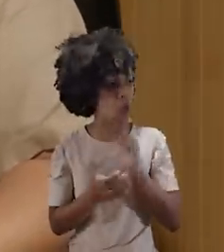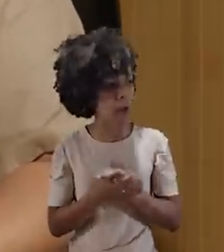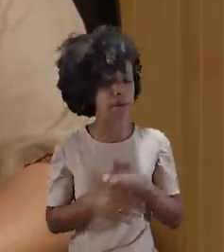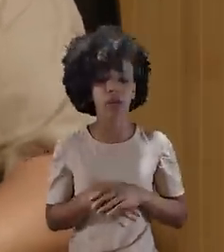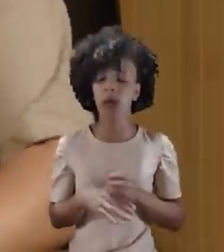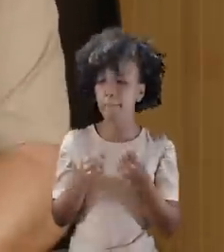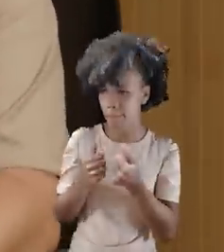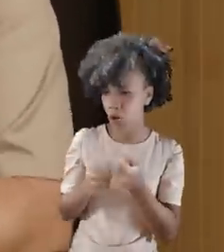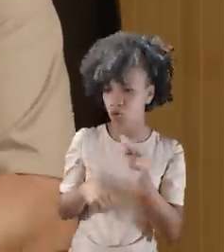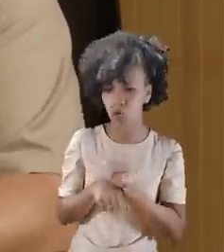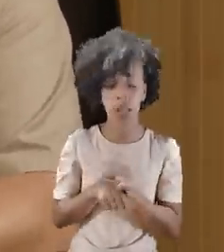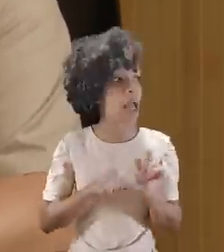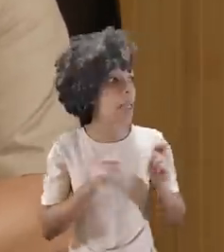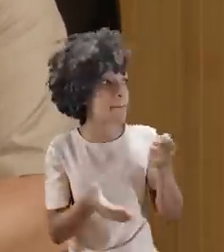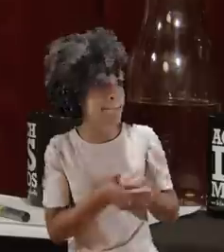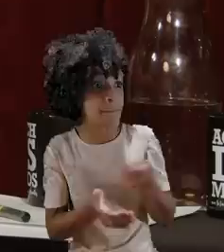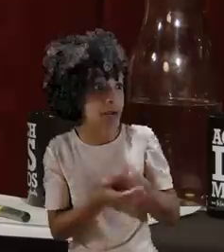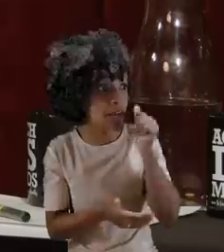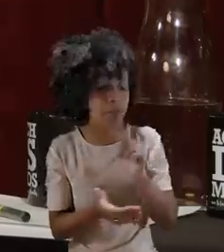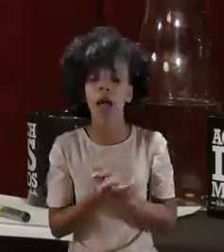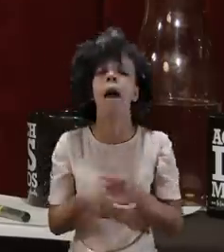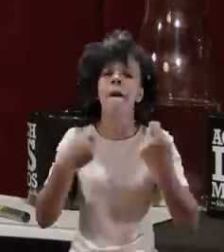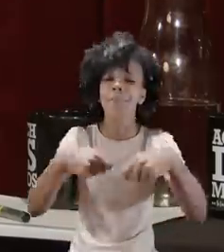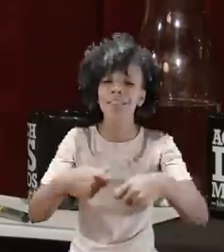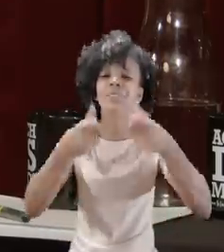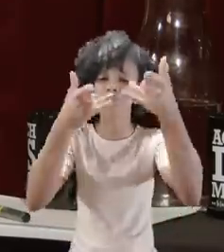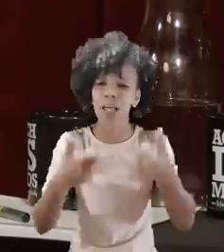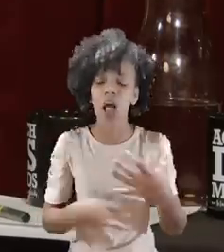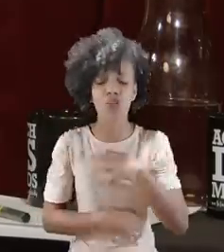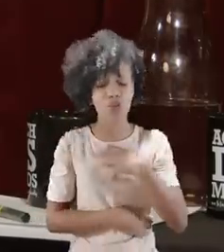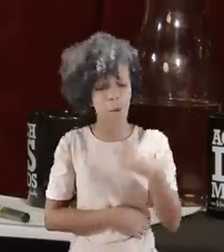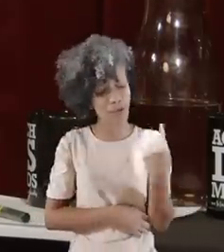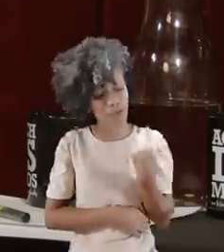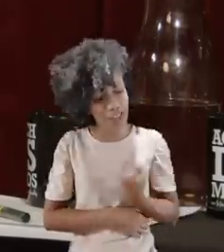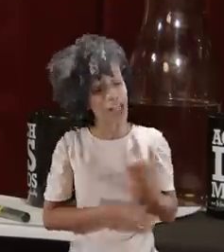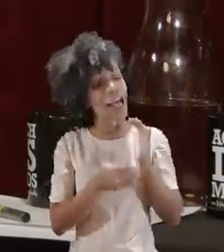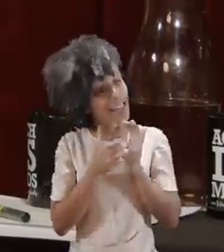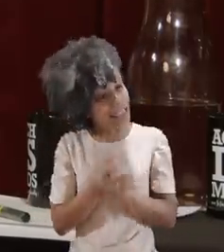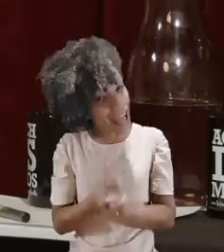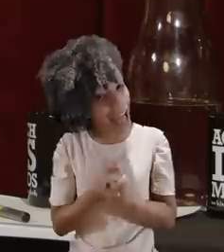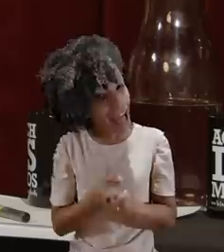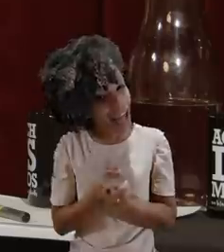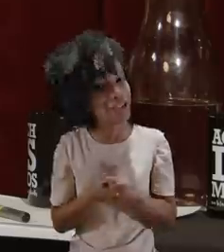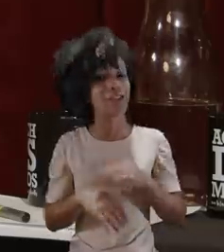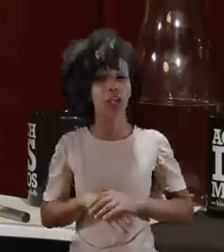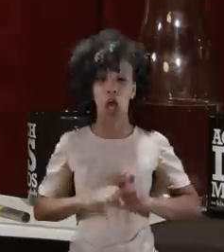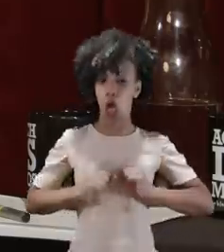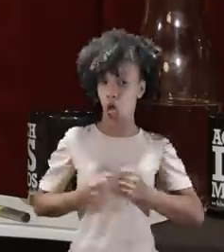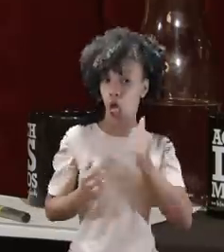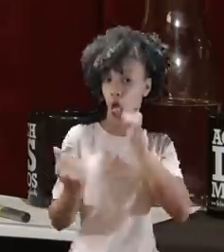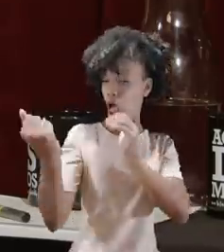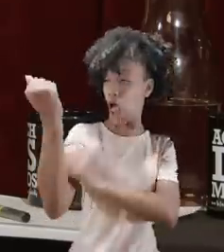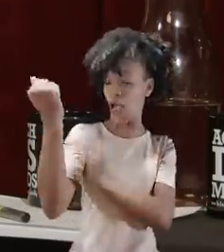ou não mano pode usar quem manda no corte do cabelo Precisamos falar sobre a solidão no homem casado ele pode